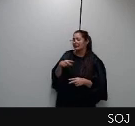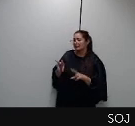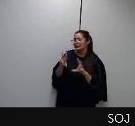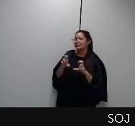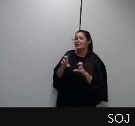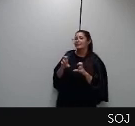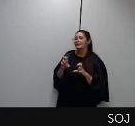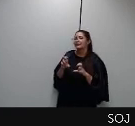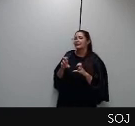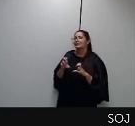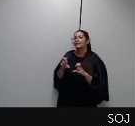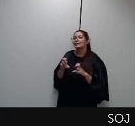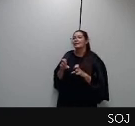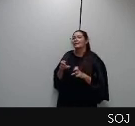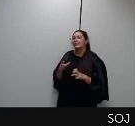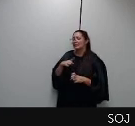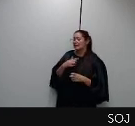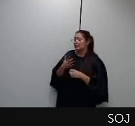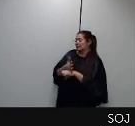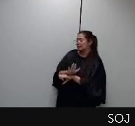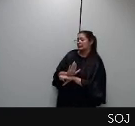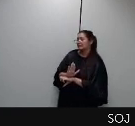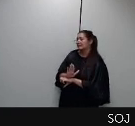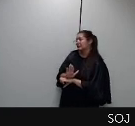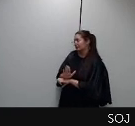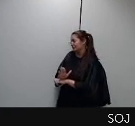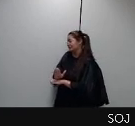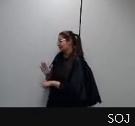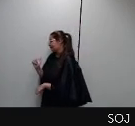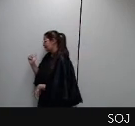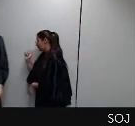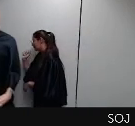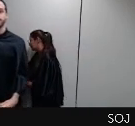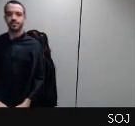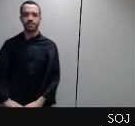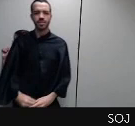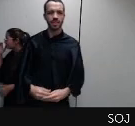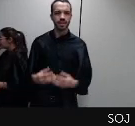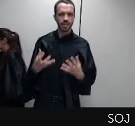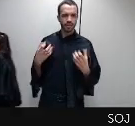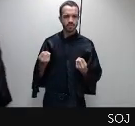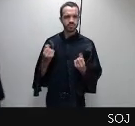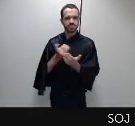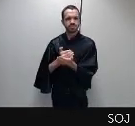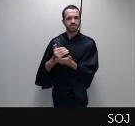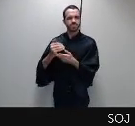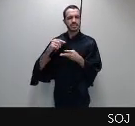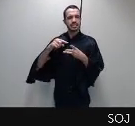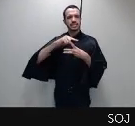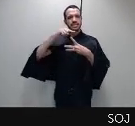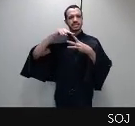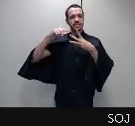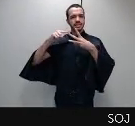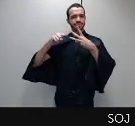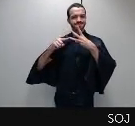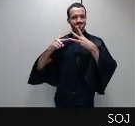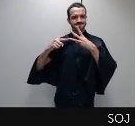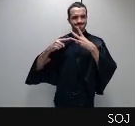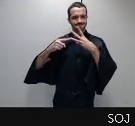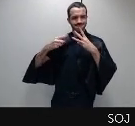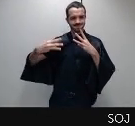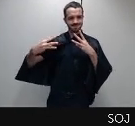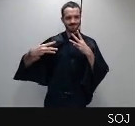não vai poder entrar no médico é lógico vamos lá agora para o item 3 da minha lista que é O